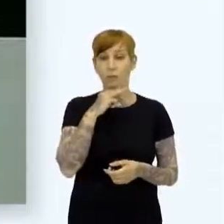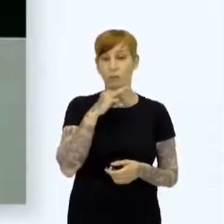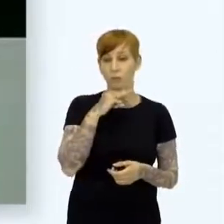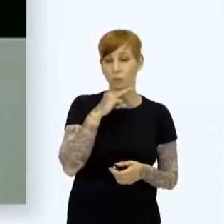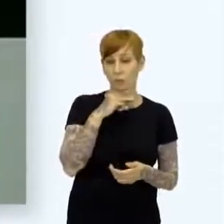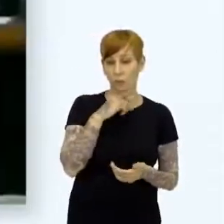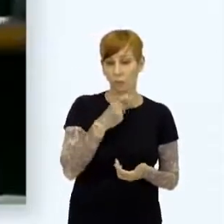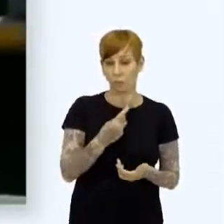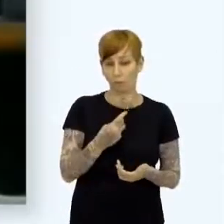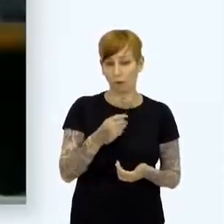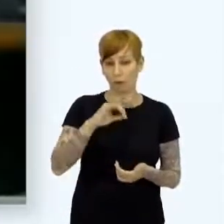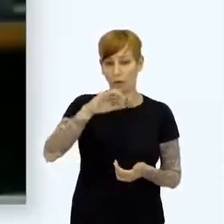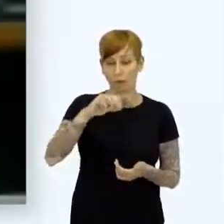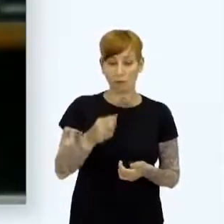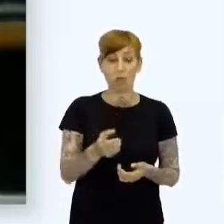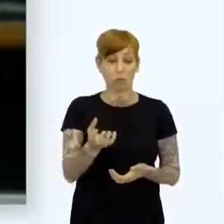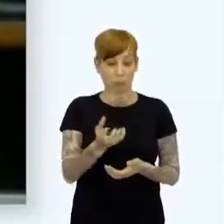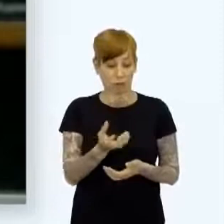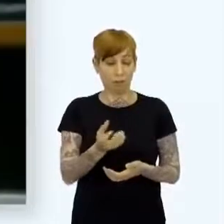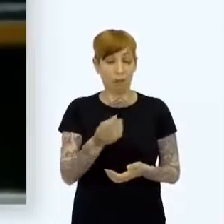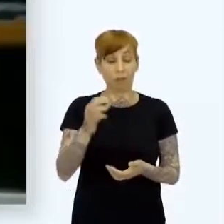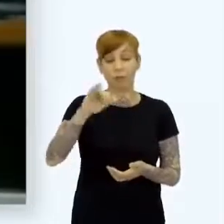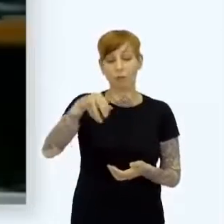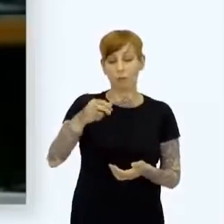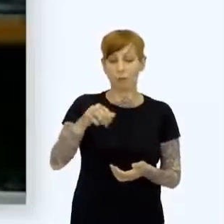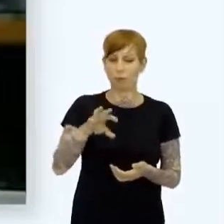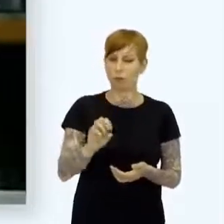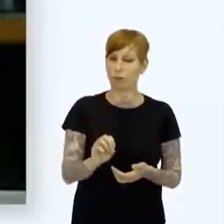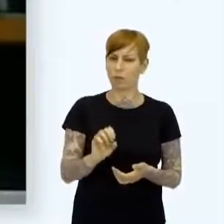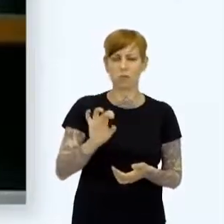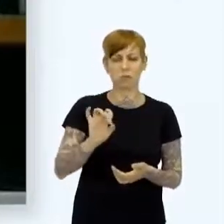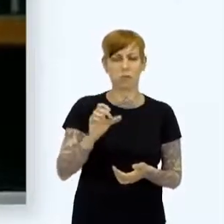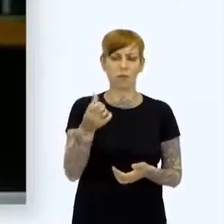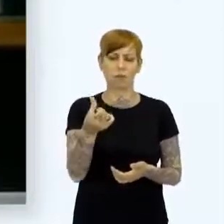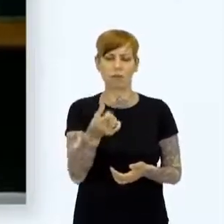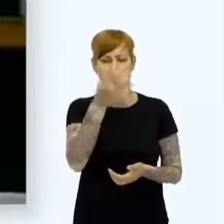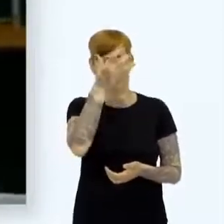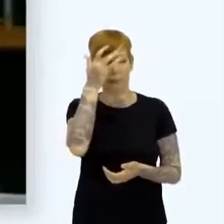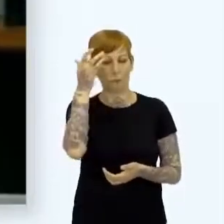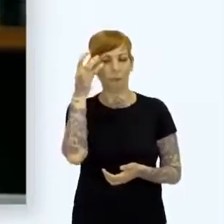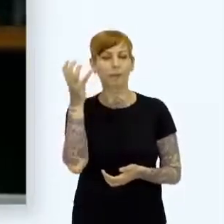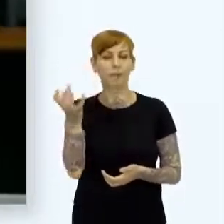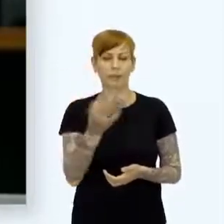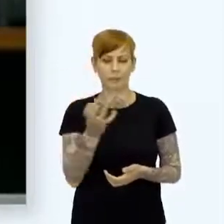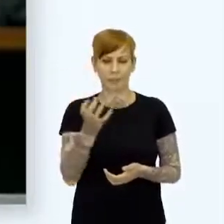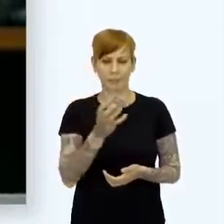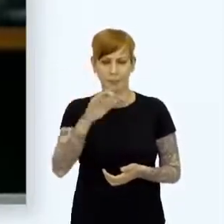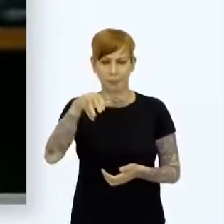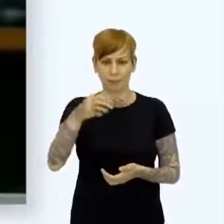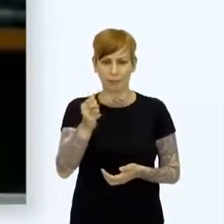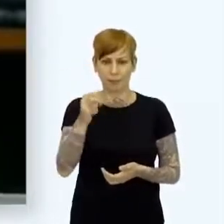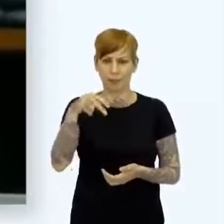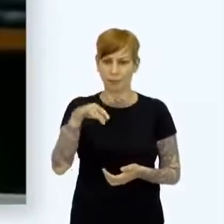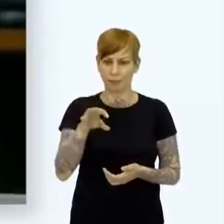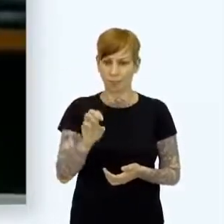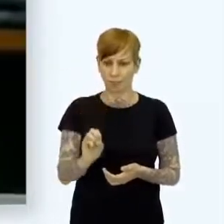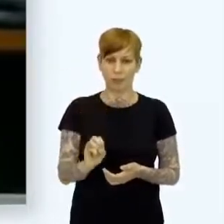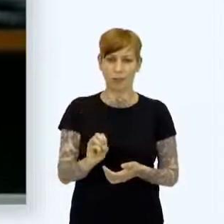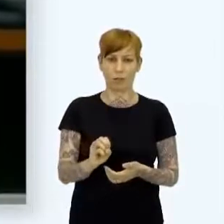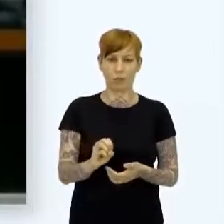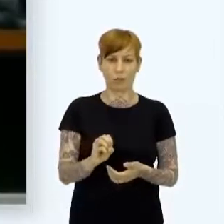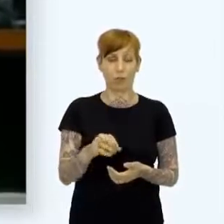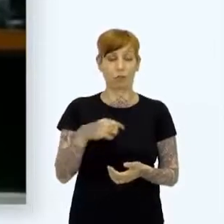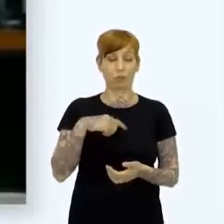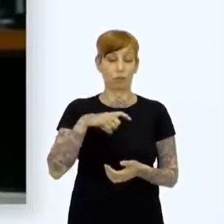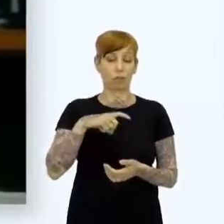de Jango foi tímida, limitada a meia dúzia de oradores. Aqui na Câmara, o mais empenhado era